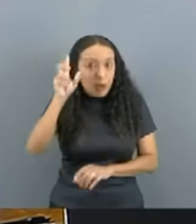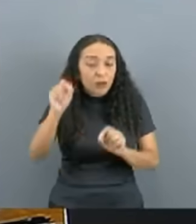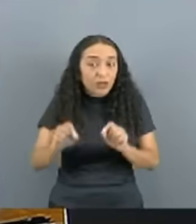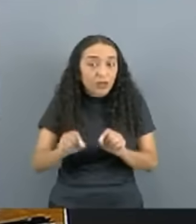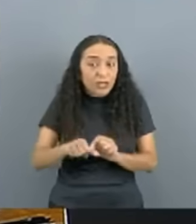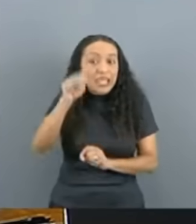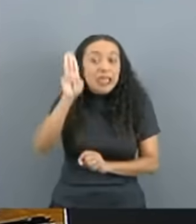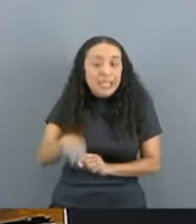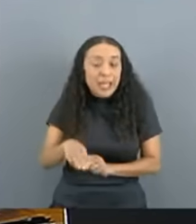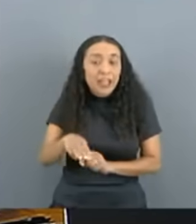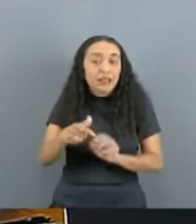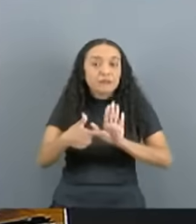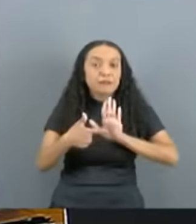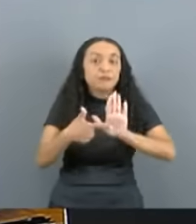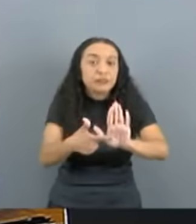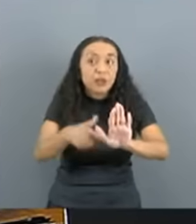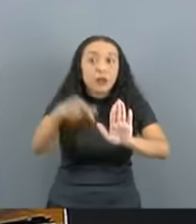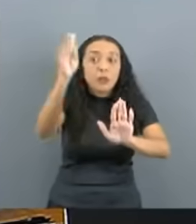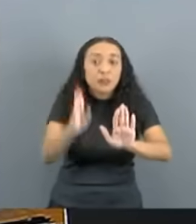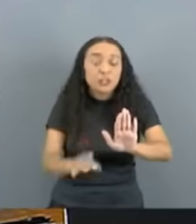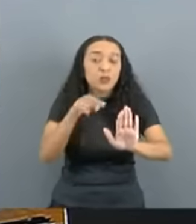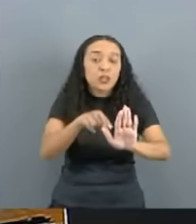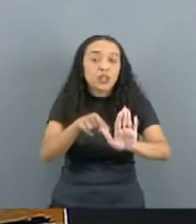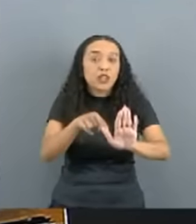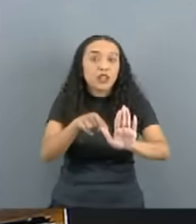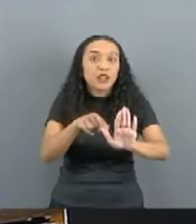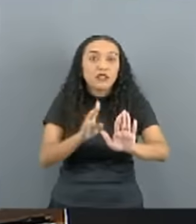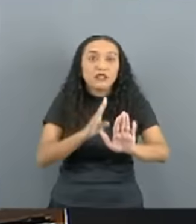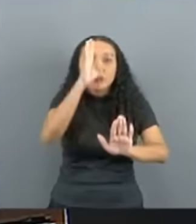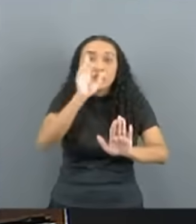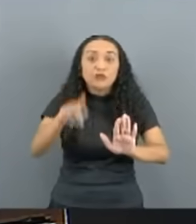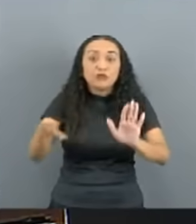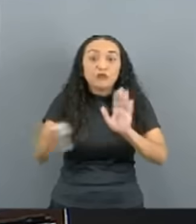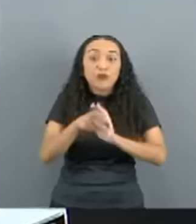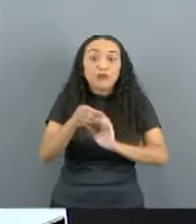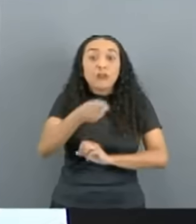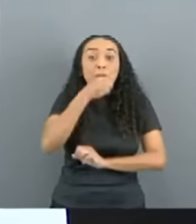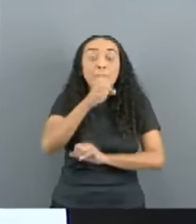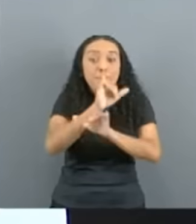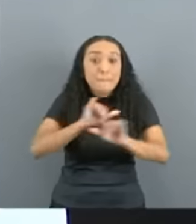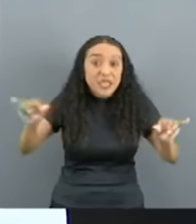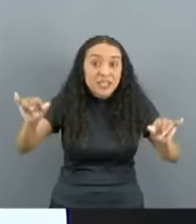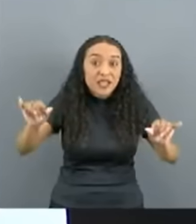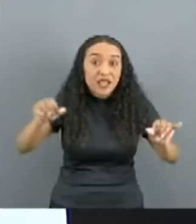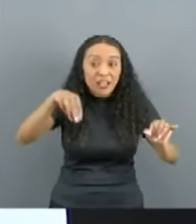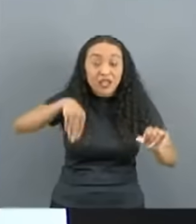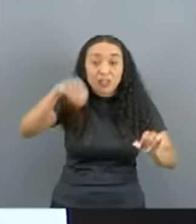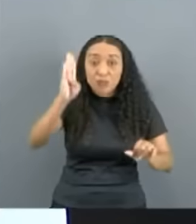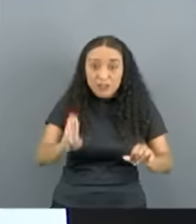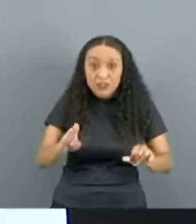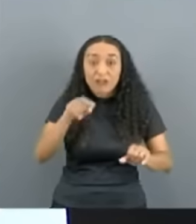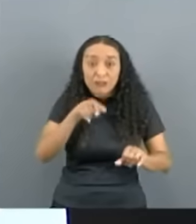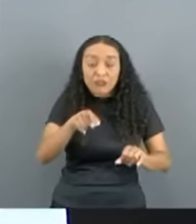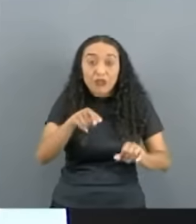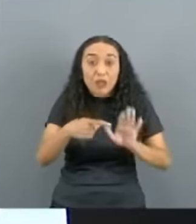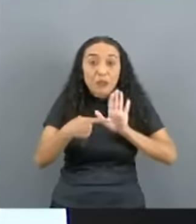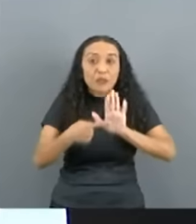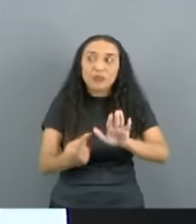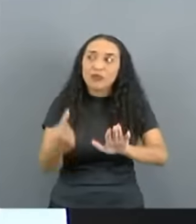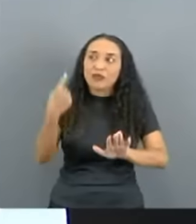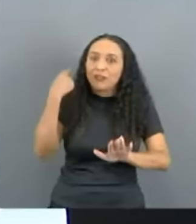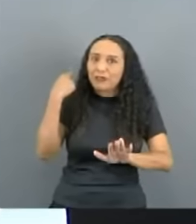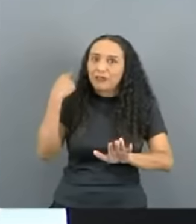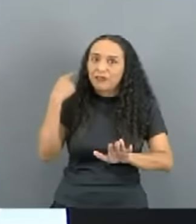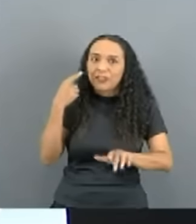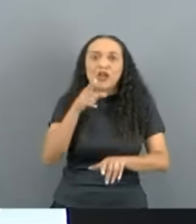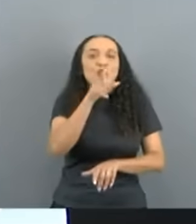quem revelou para o Brasil esse escândalo foi a mídia brasileira. A mídia brasileira foi que revelou lá atrás. Então, agora,